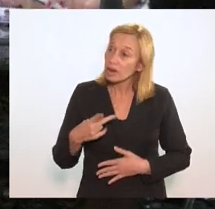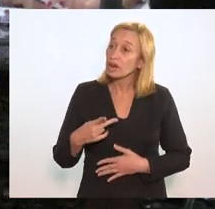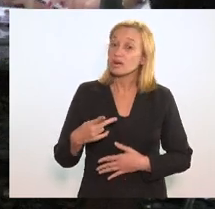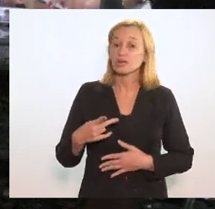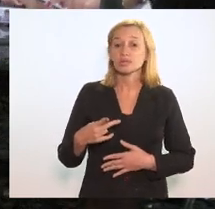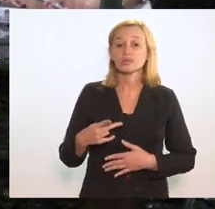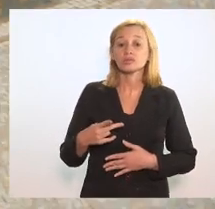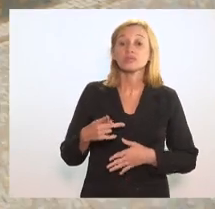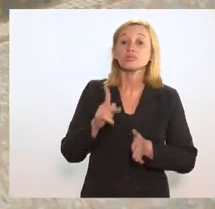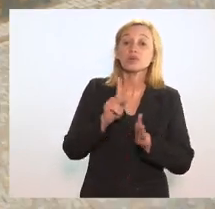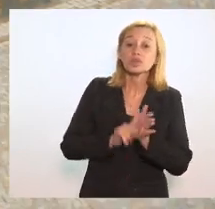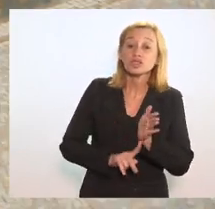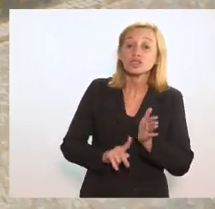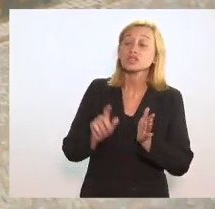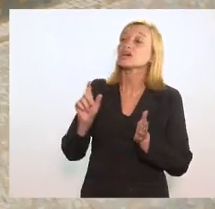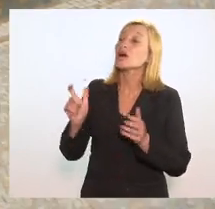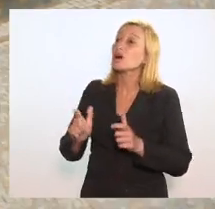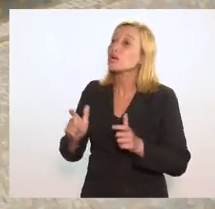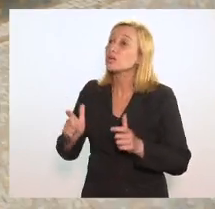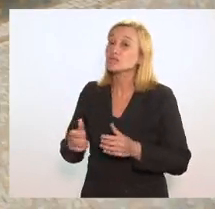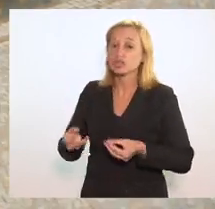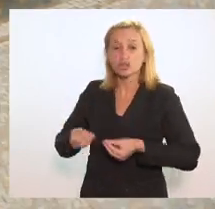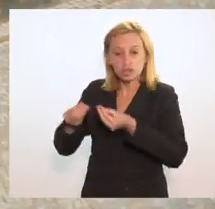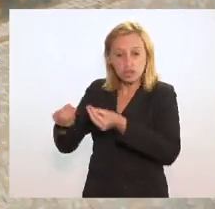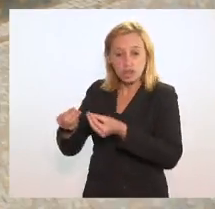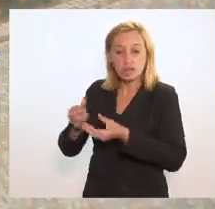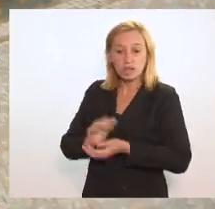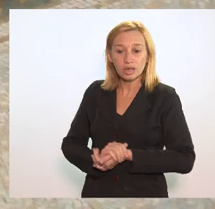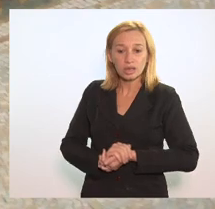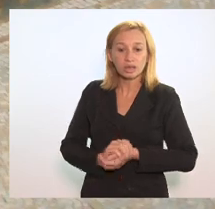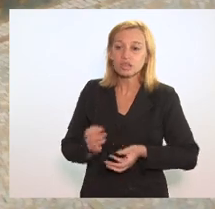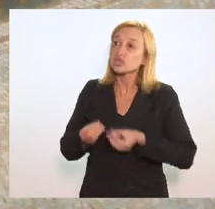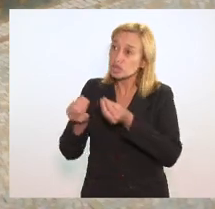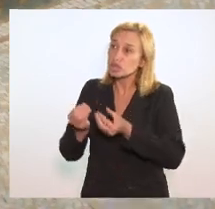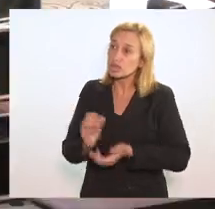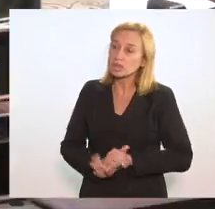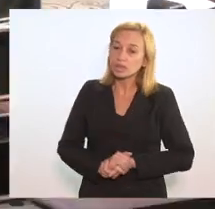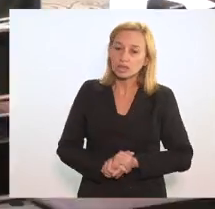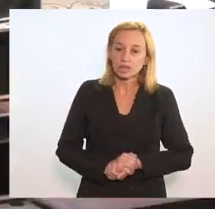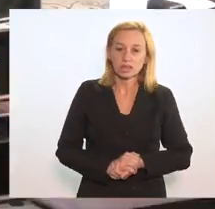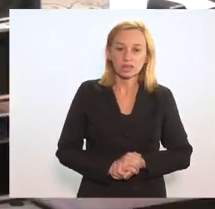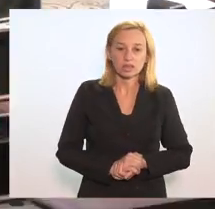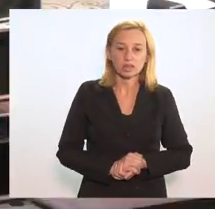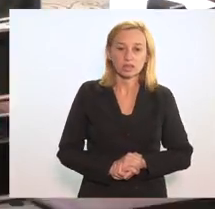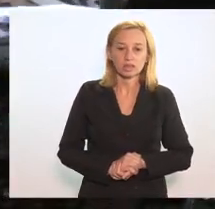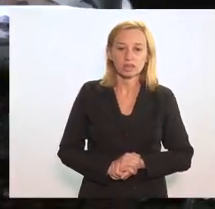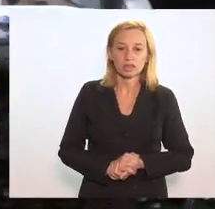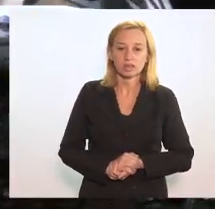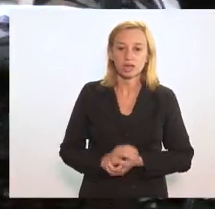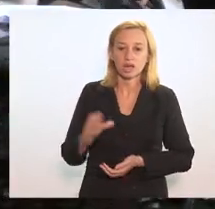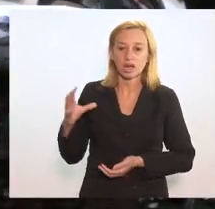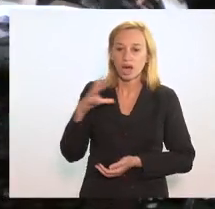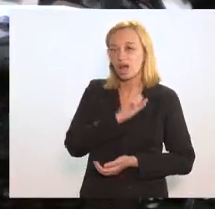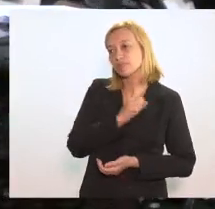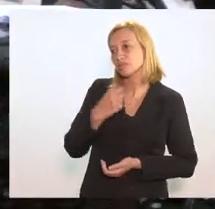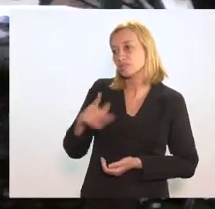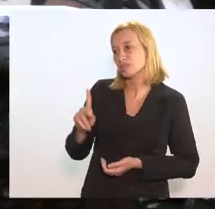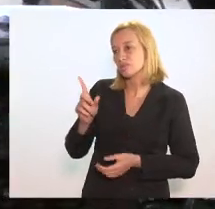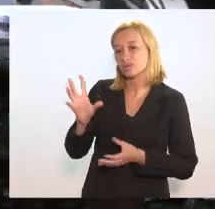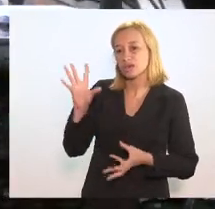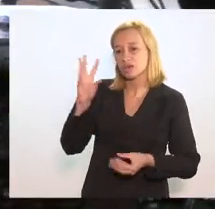o projeto? Eu entreguei ao senhor. Presidente. Eu entreguei ao senhor. Da Vossa Excelência é urgência, deputada, não é